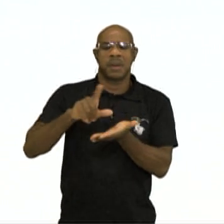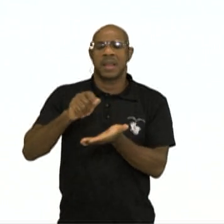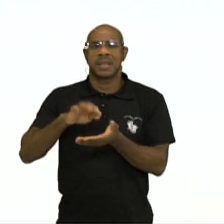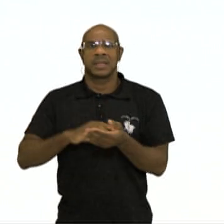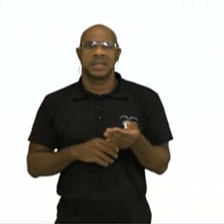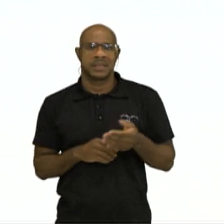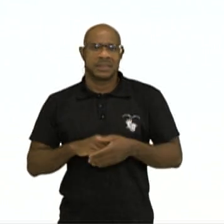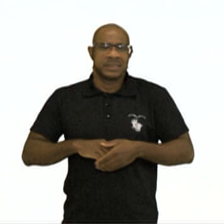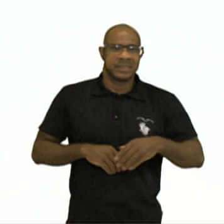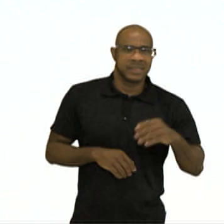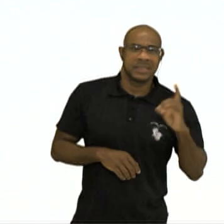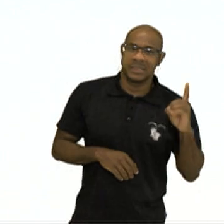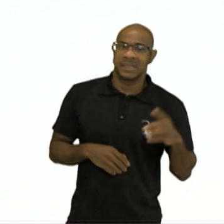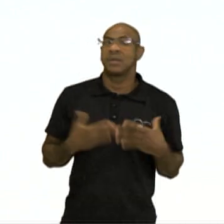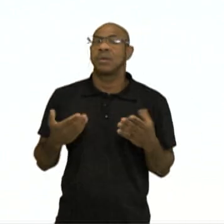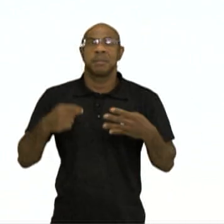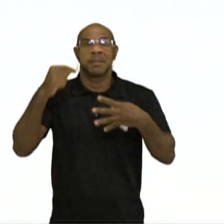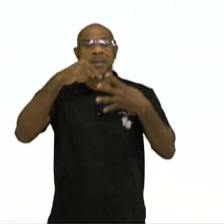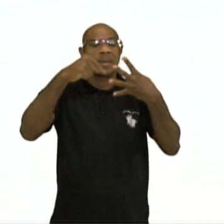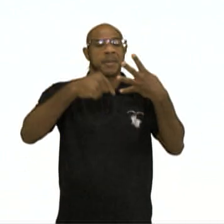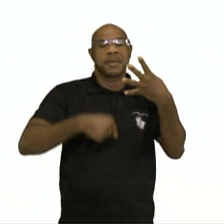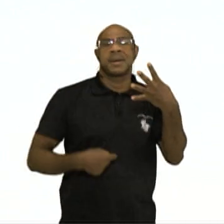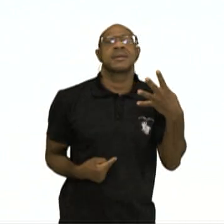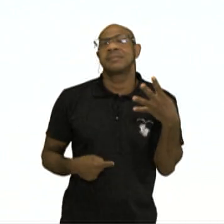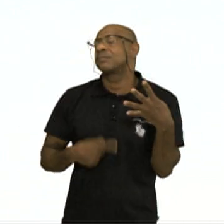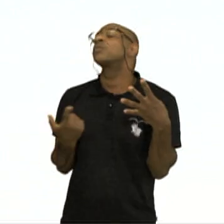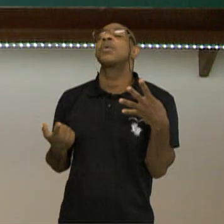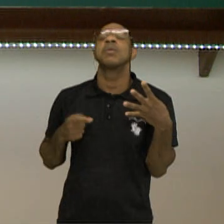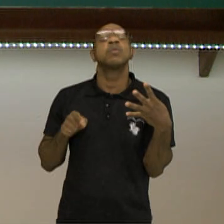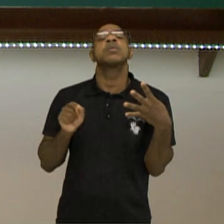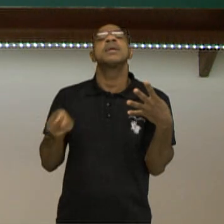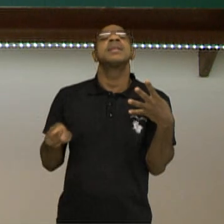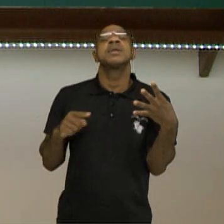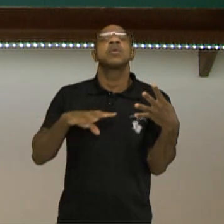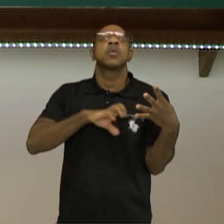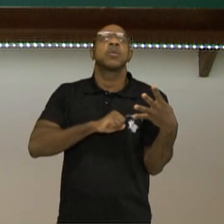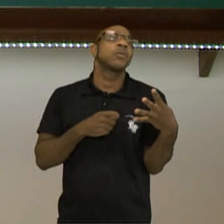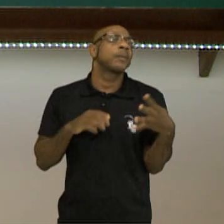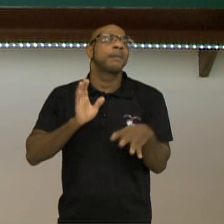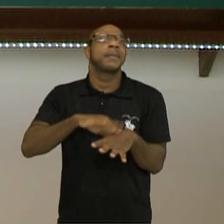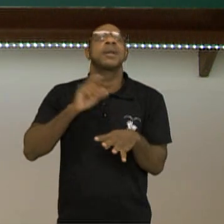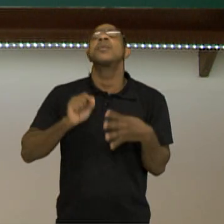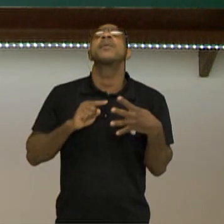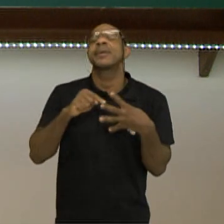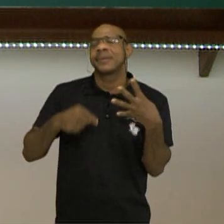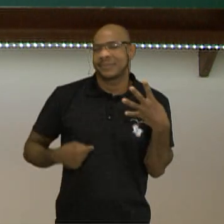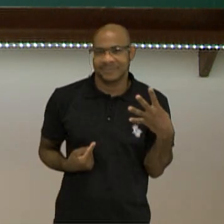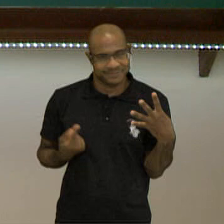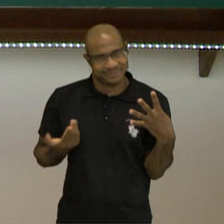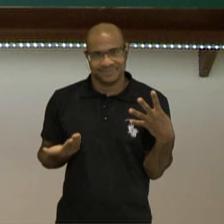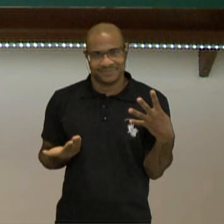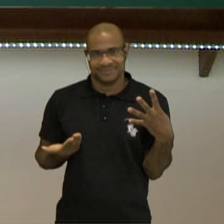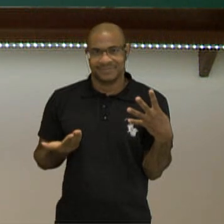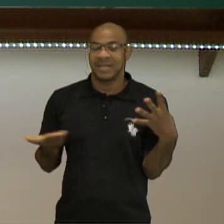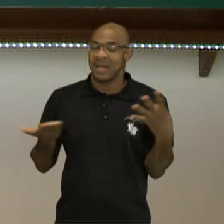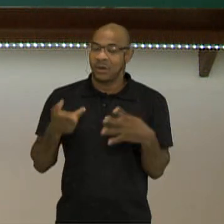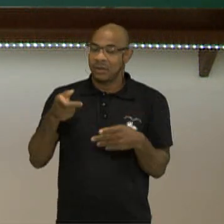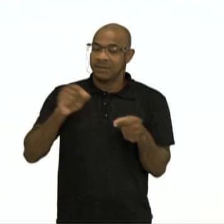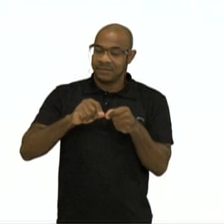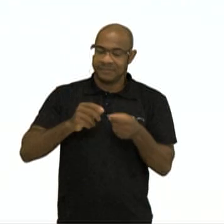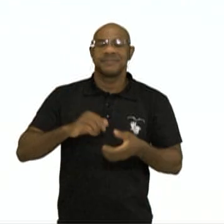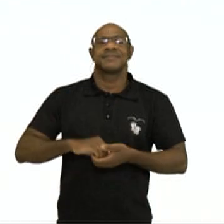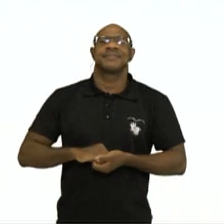assim você ficar com dúvida, pode consultar um dicionário bilíngue ou um tradutor online, beleza? Só